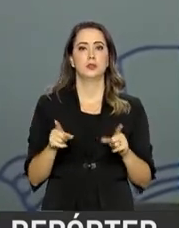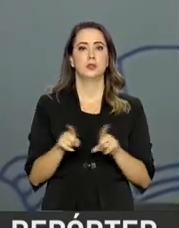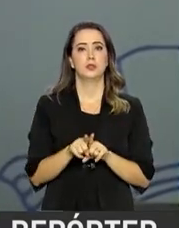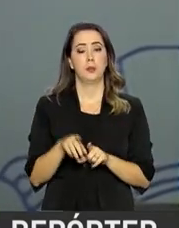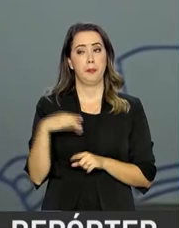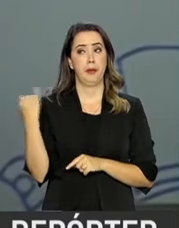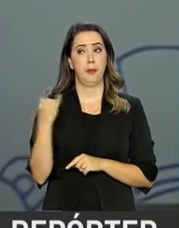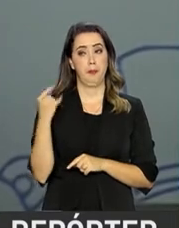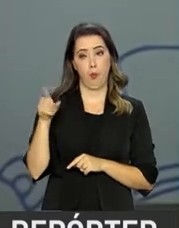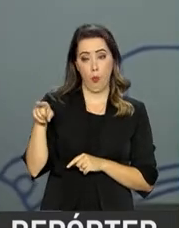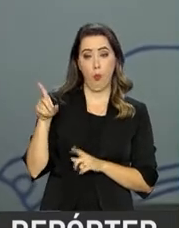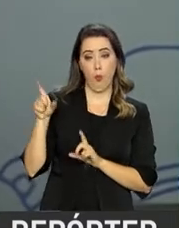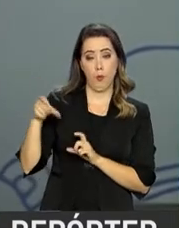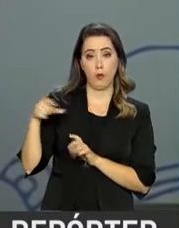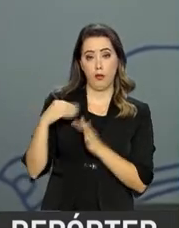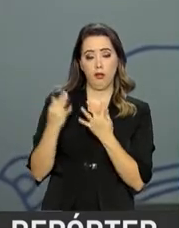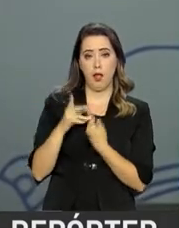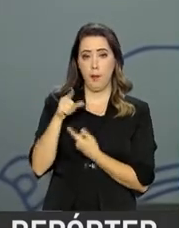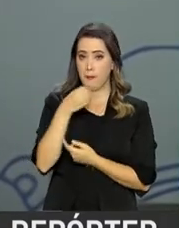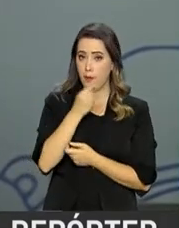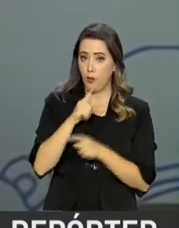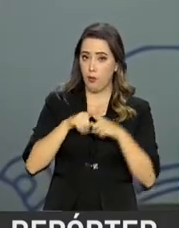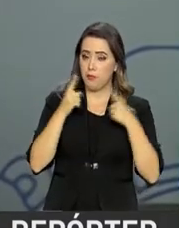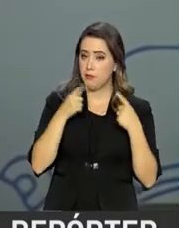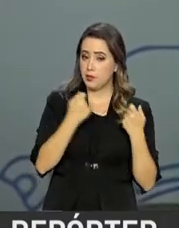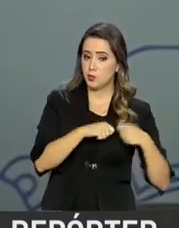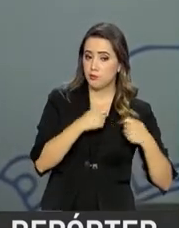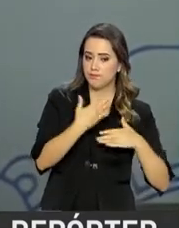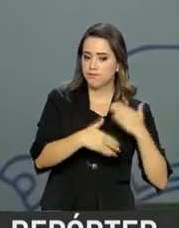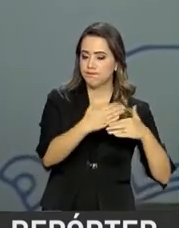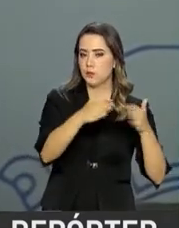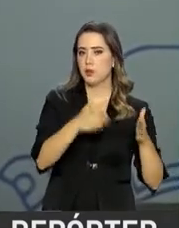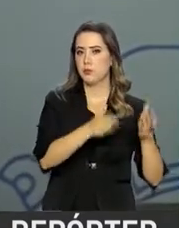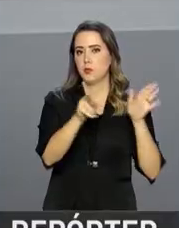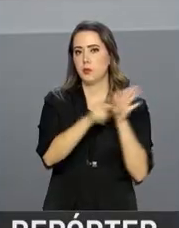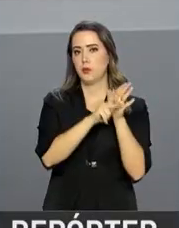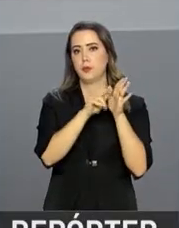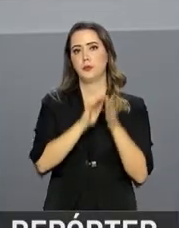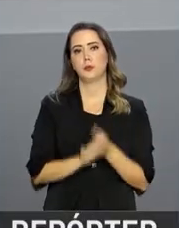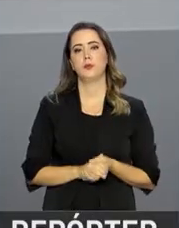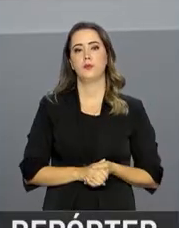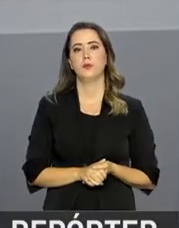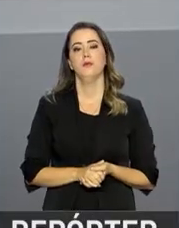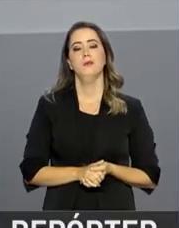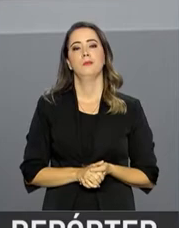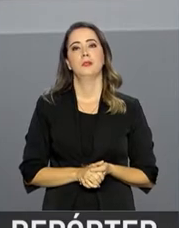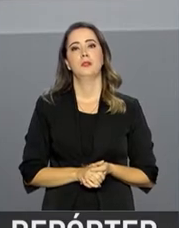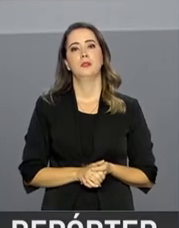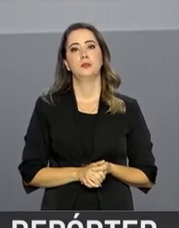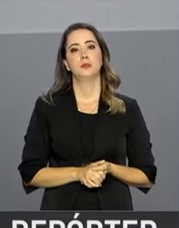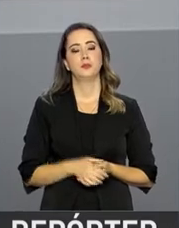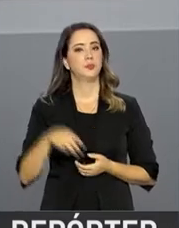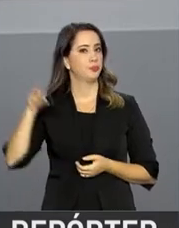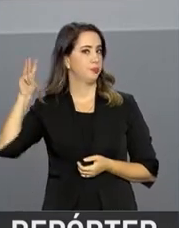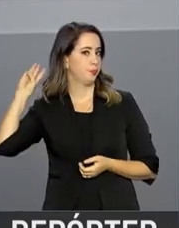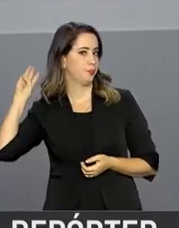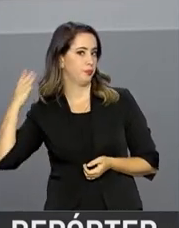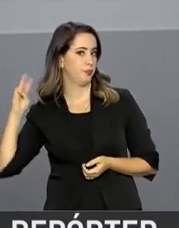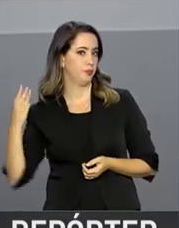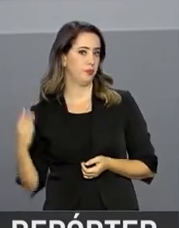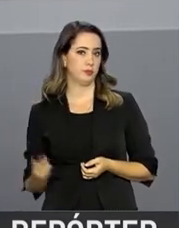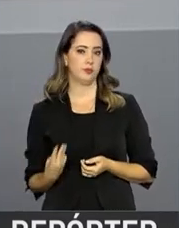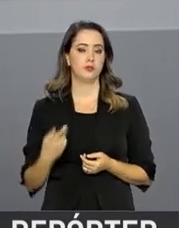produtivo não é para tomar o seu caminho próprio a primeira dama marcela temer